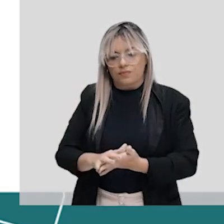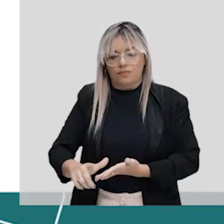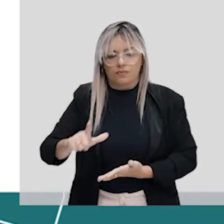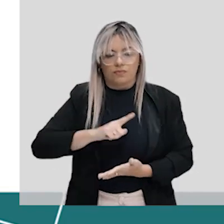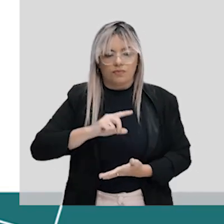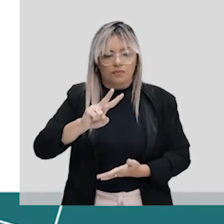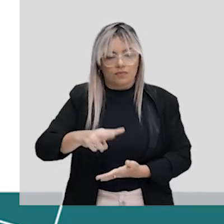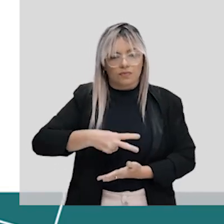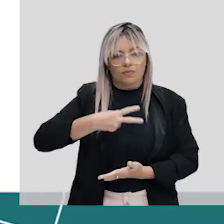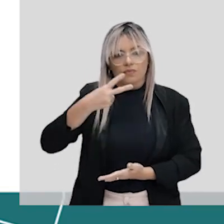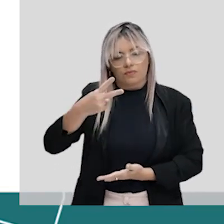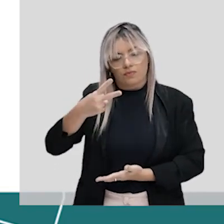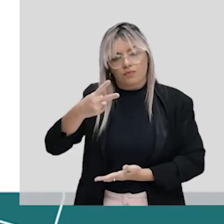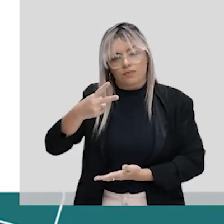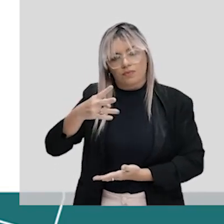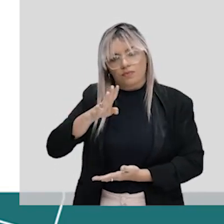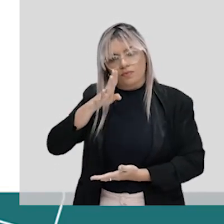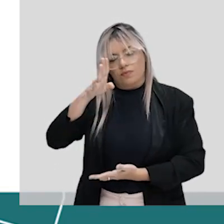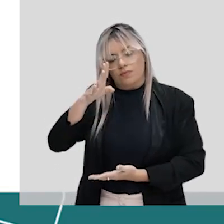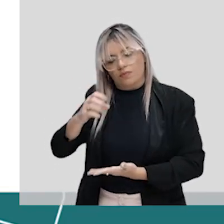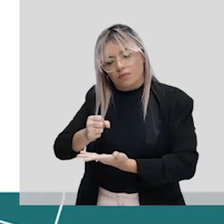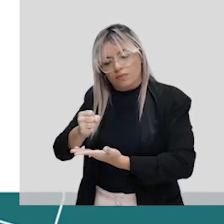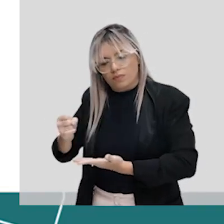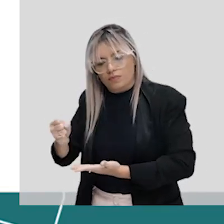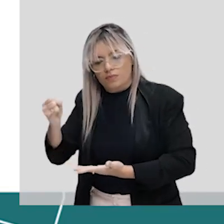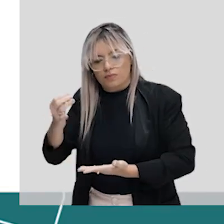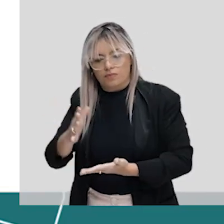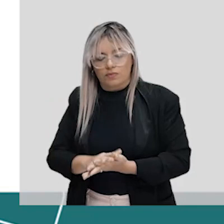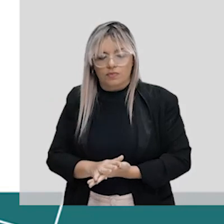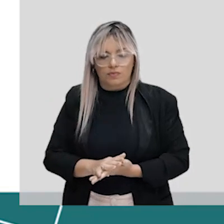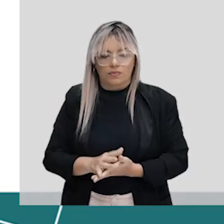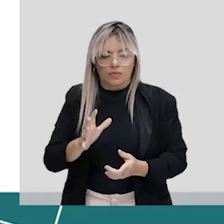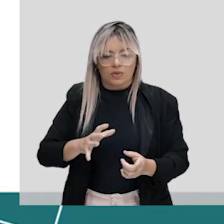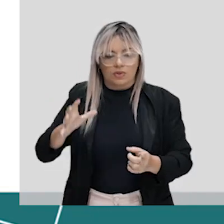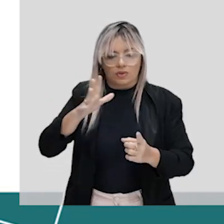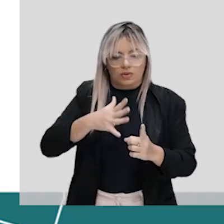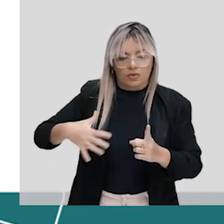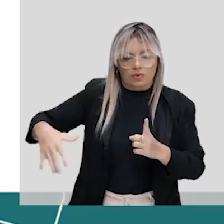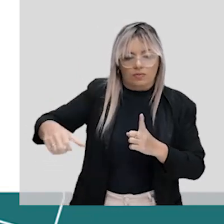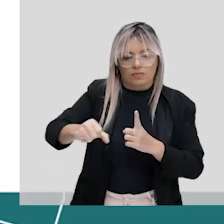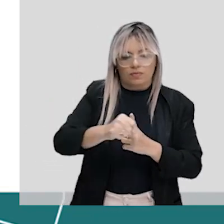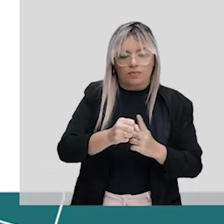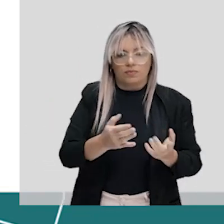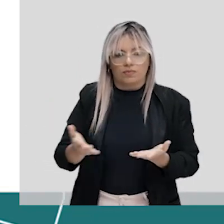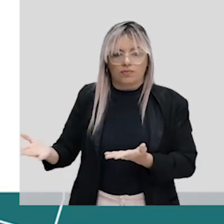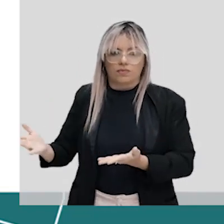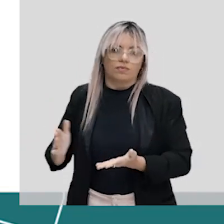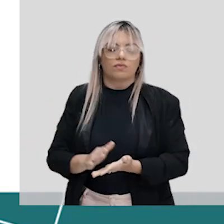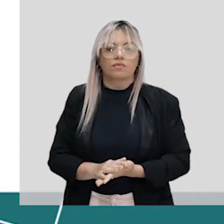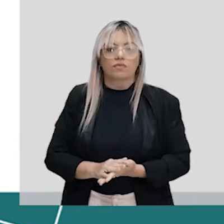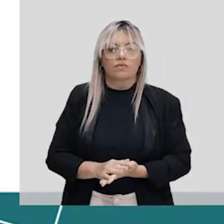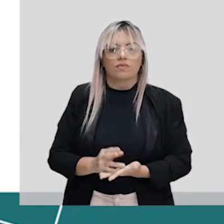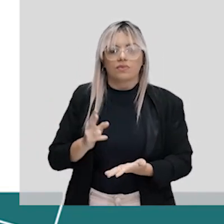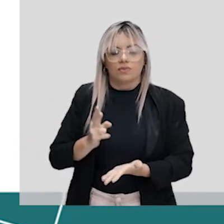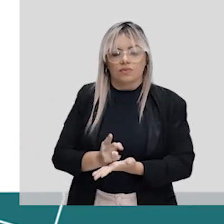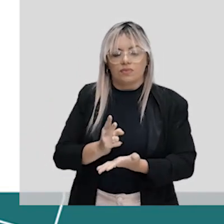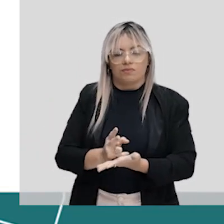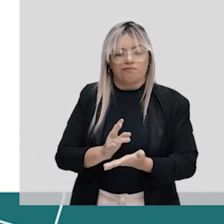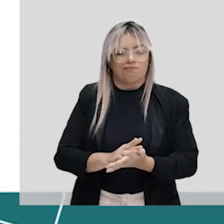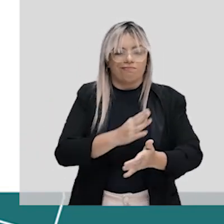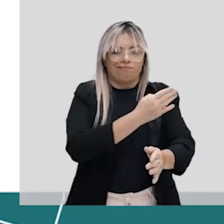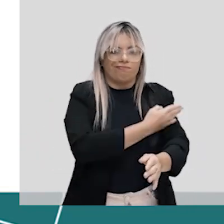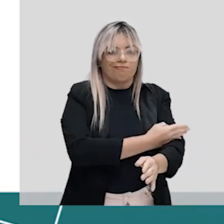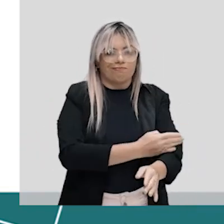existem dois princípios que regem a sociedade. Esse aqui, desde sempre, tu já está acostumado, desde